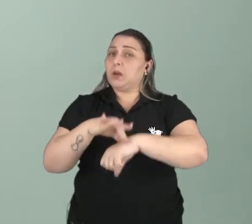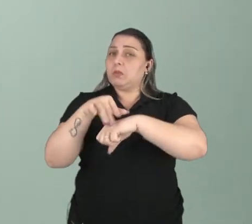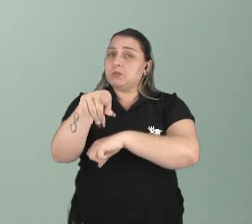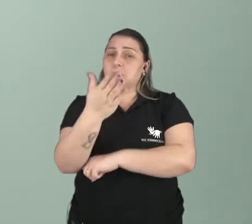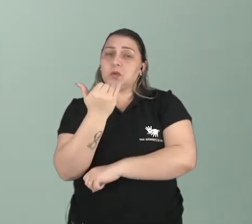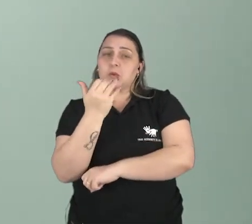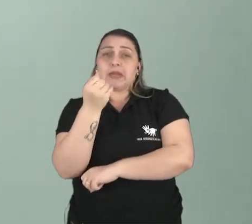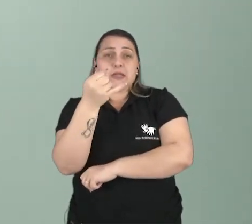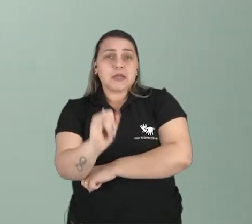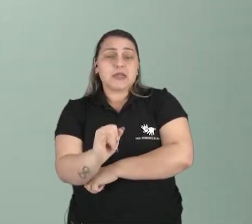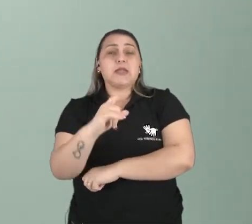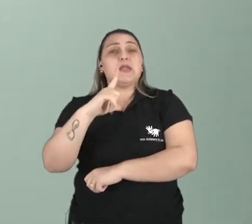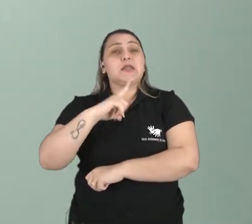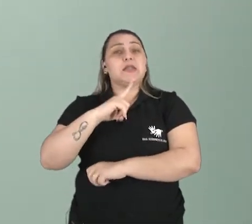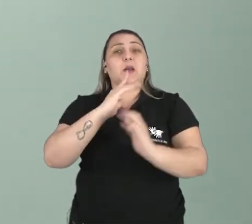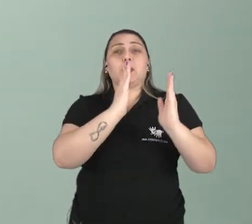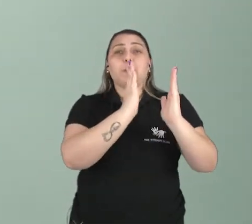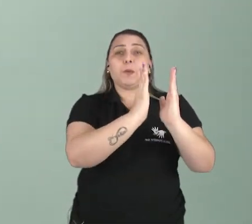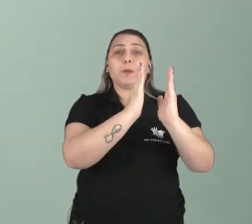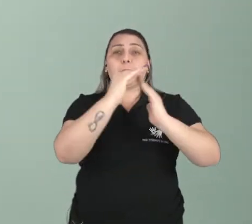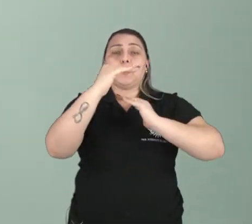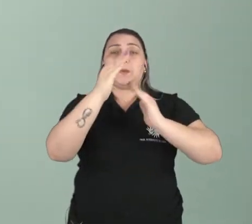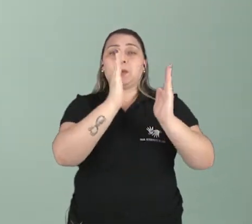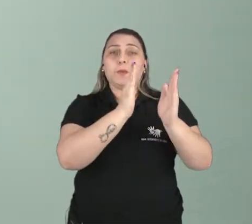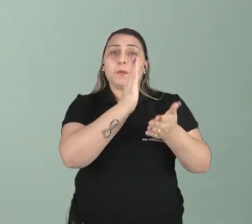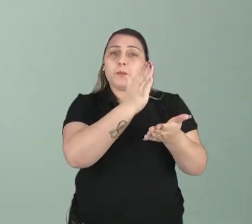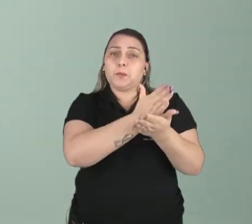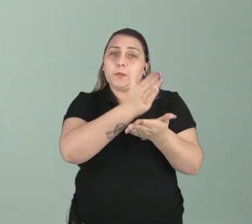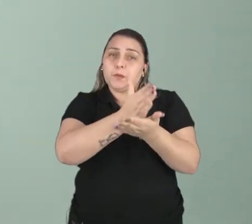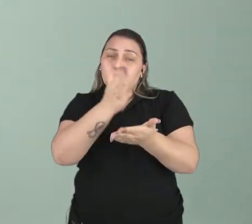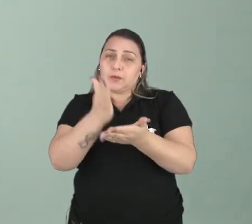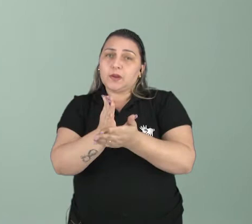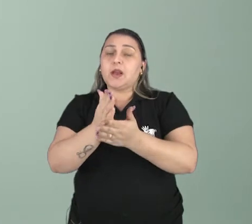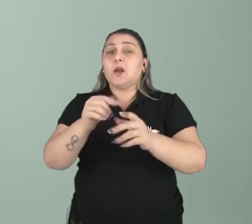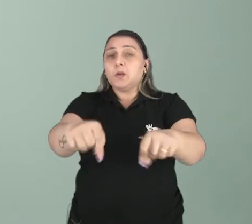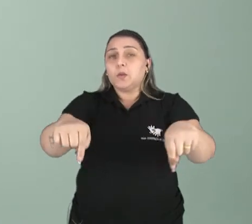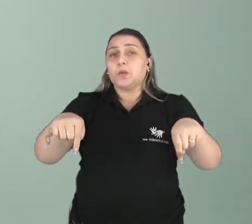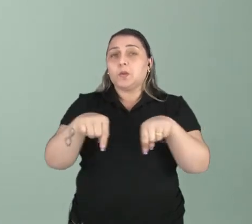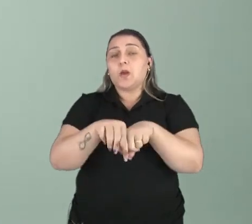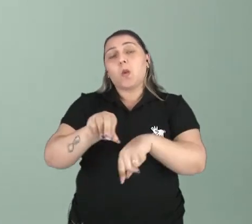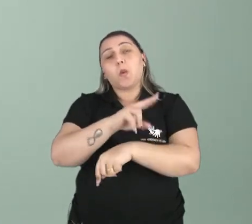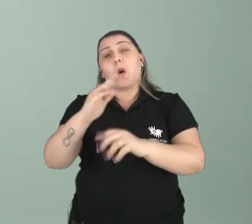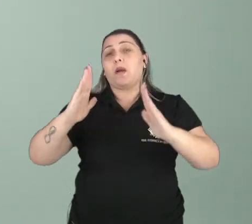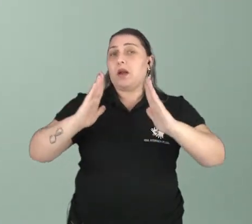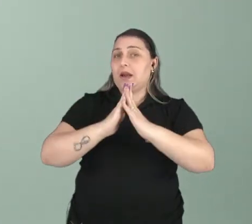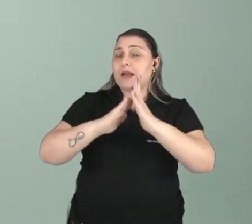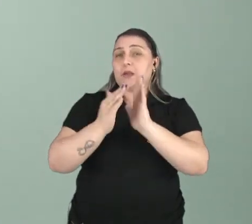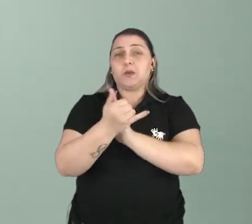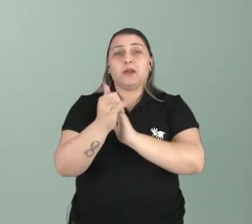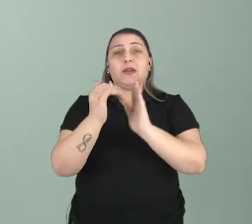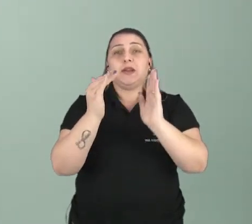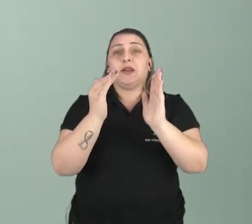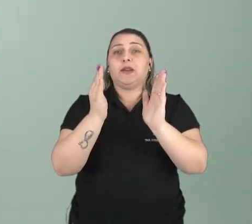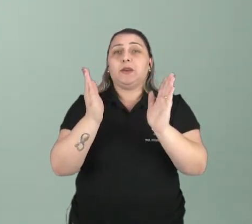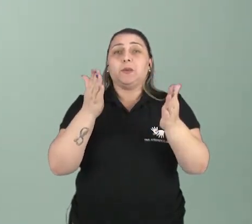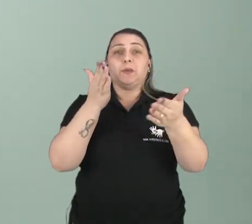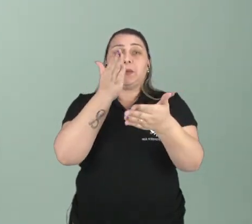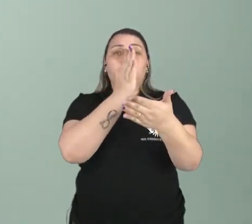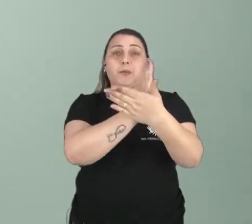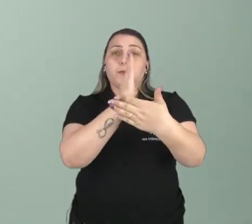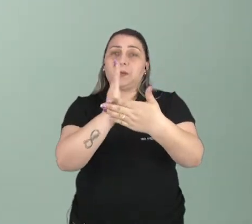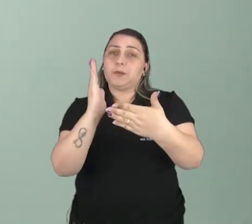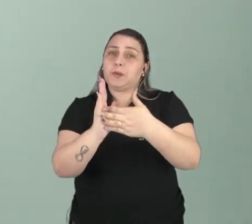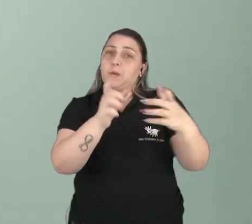comer, se você tem divisórias no seu quarto, ou na sua casa, melhor dizendo, ou se na sua casa nem divisões tem,